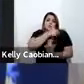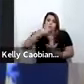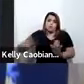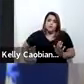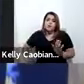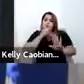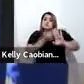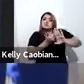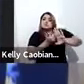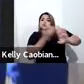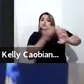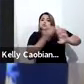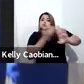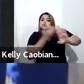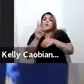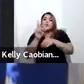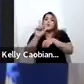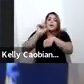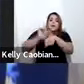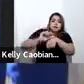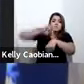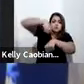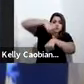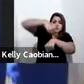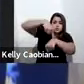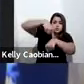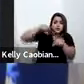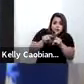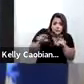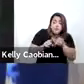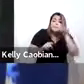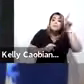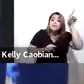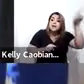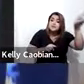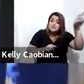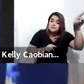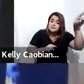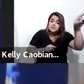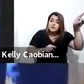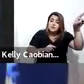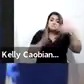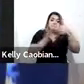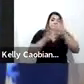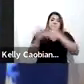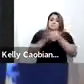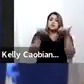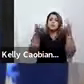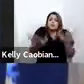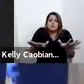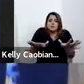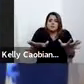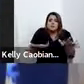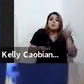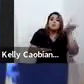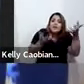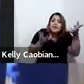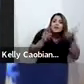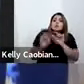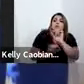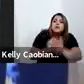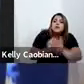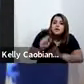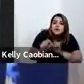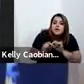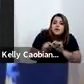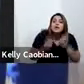como redução de jornada de trabalho, mas isso não interessava para ela, porque ela queria fazer as coisas de uma